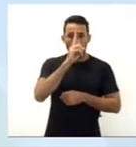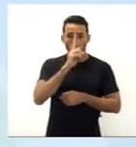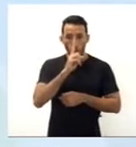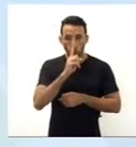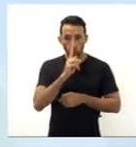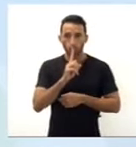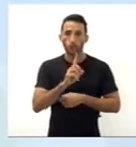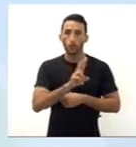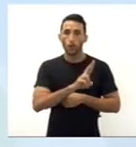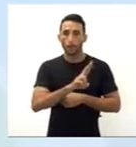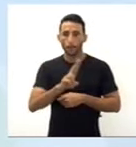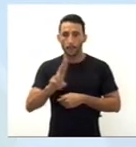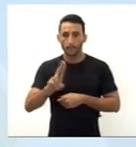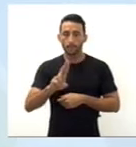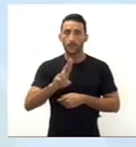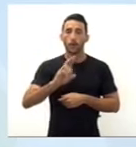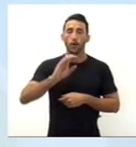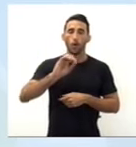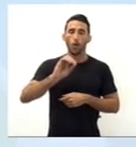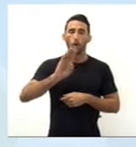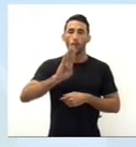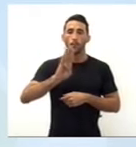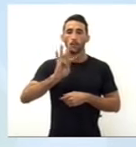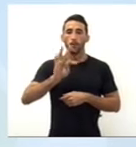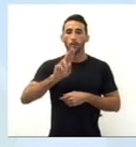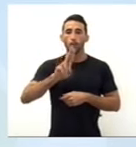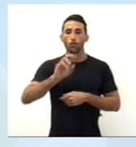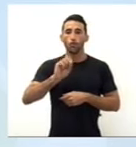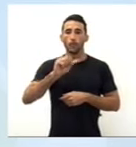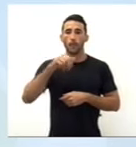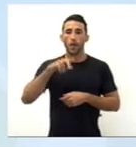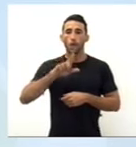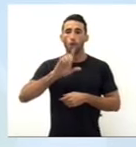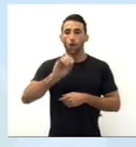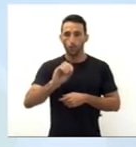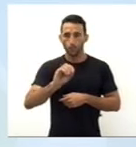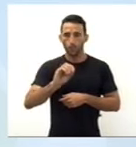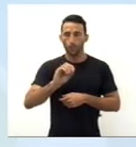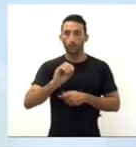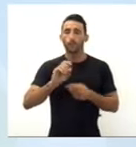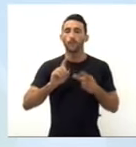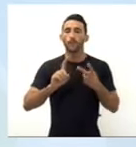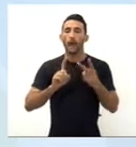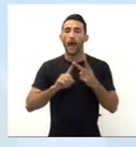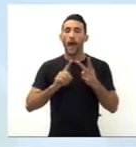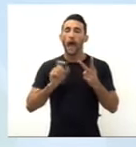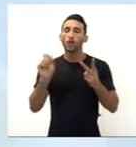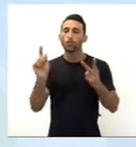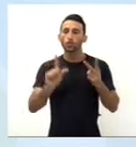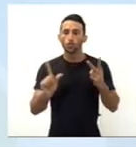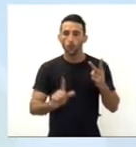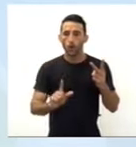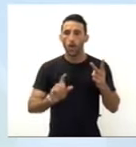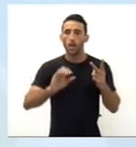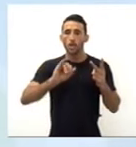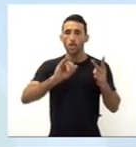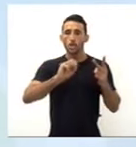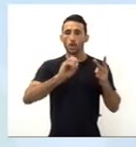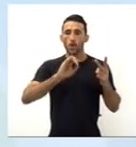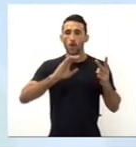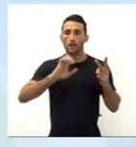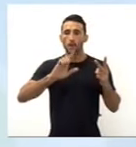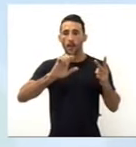o retângulo, isósceles, e o acutângulo, equilátero. Então, eu fiz anotações dos 3